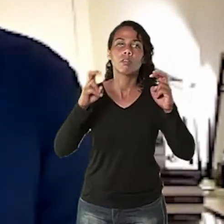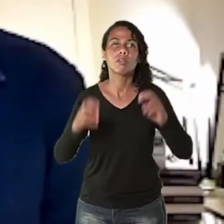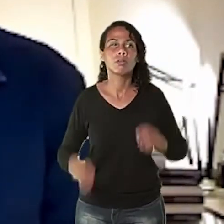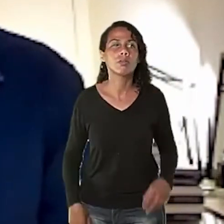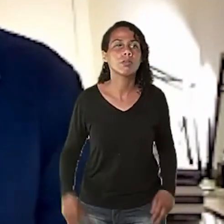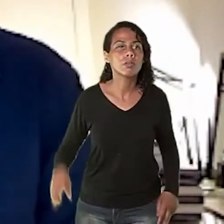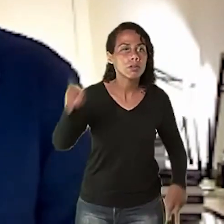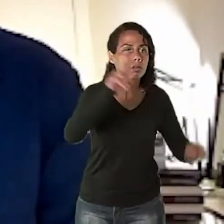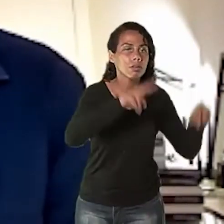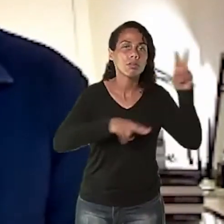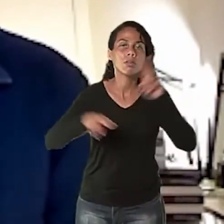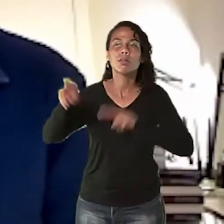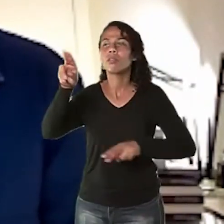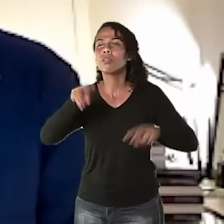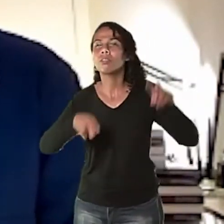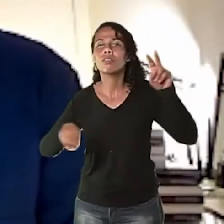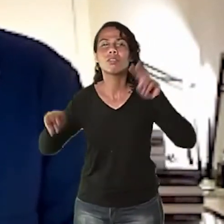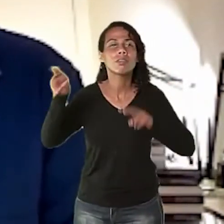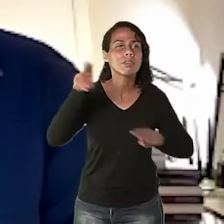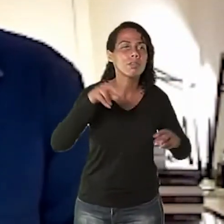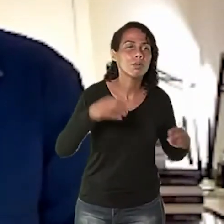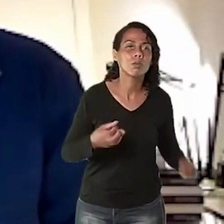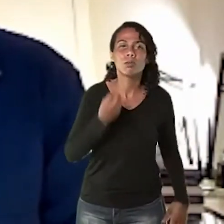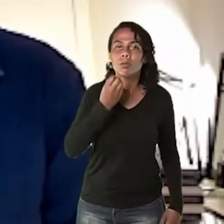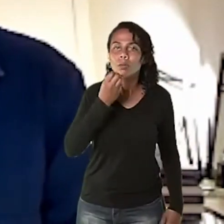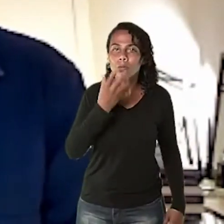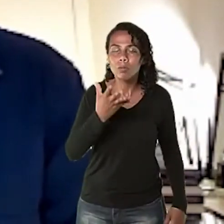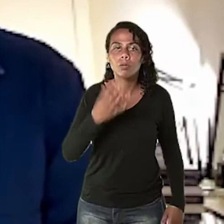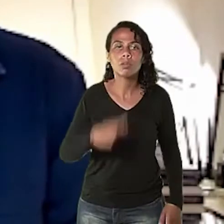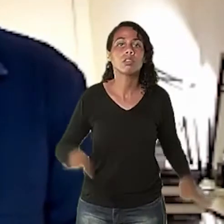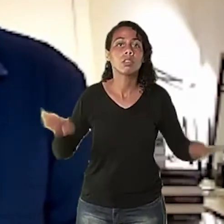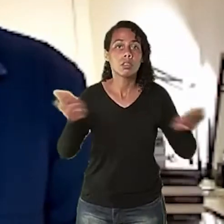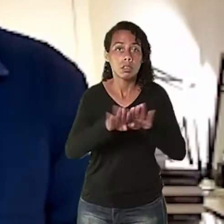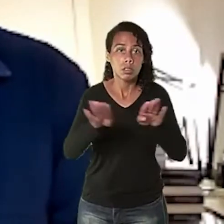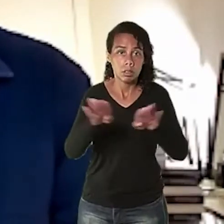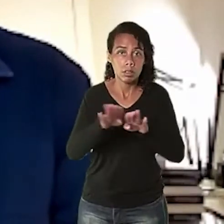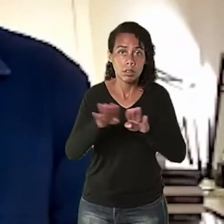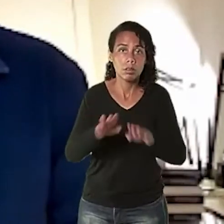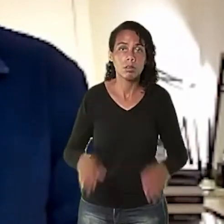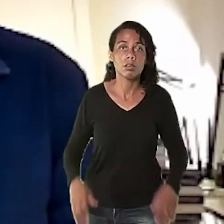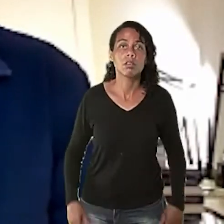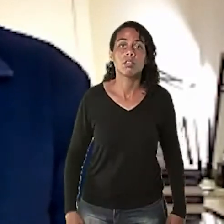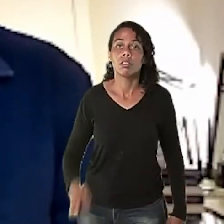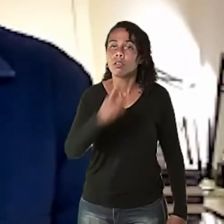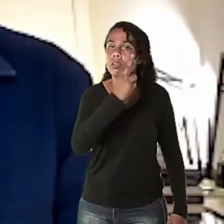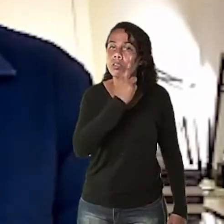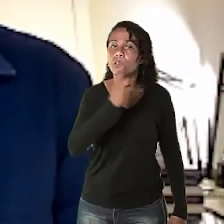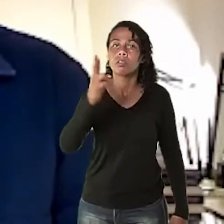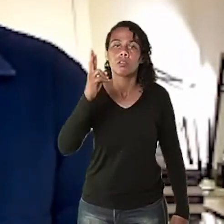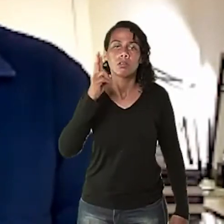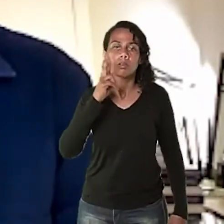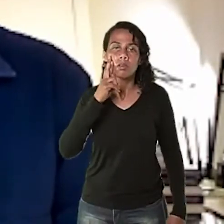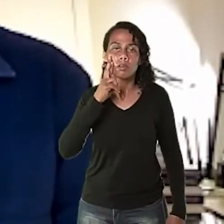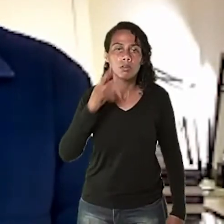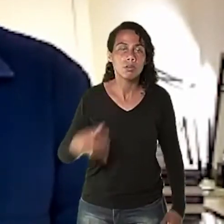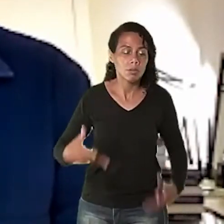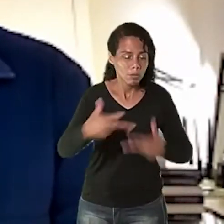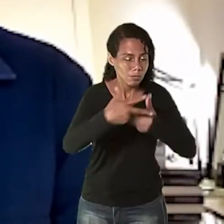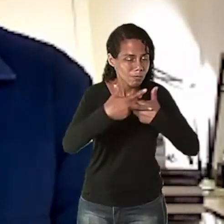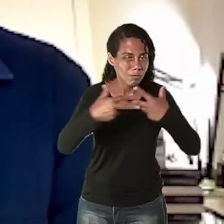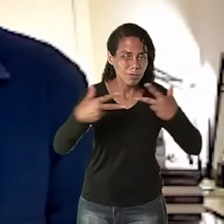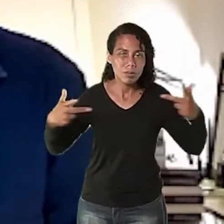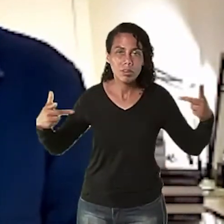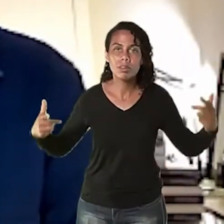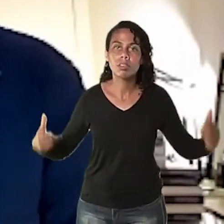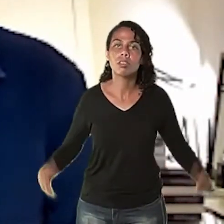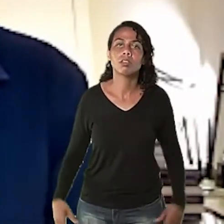com aquelas roupas e aquelas músicas. E no próprio Paris você tem a cena dos coreanos, e você vai